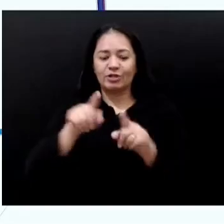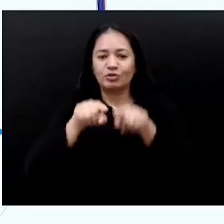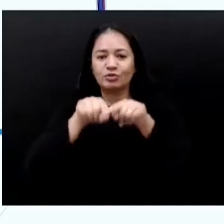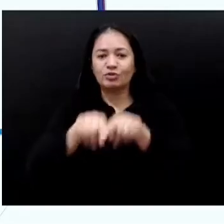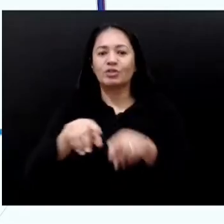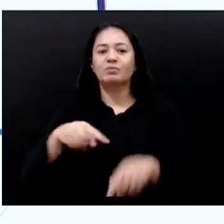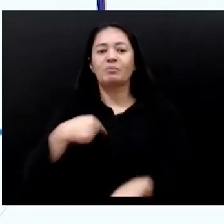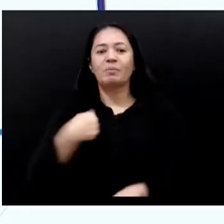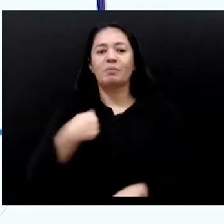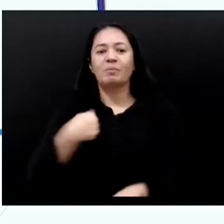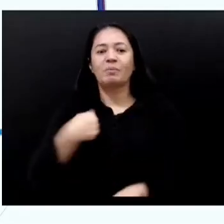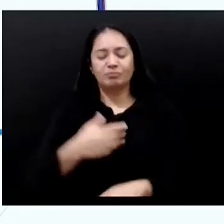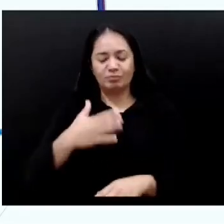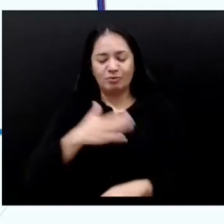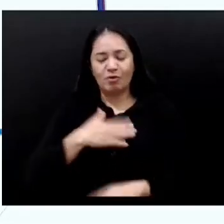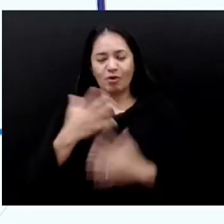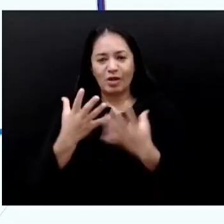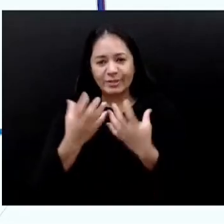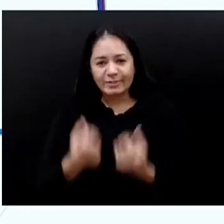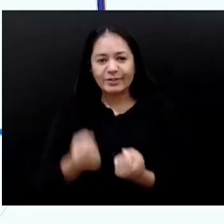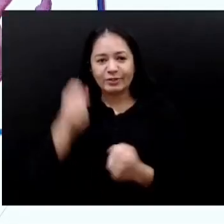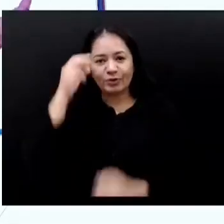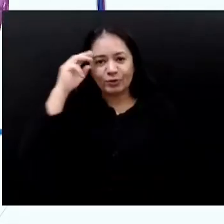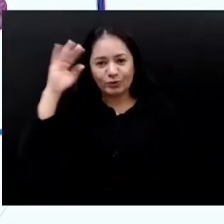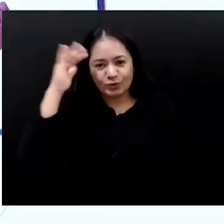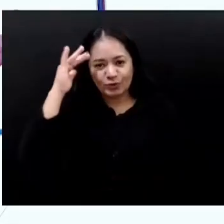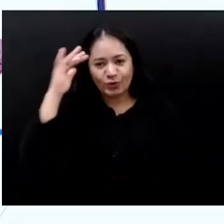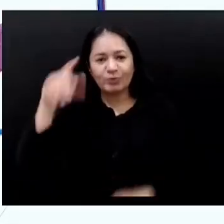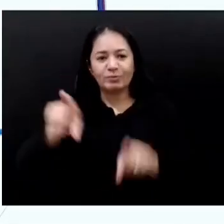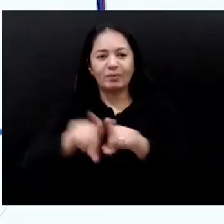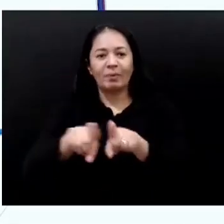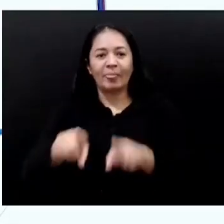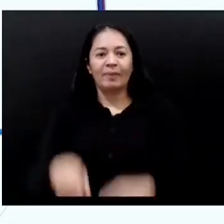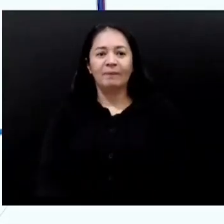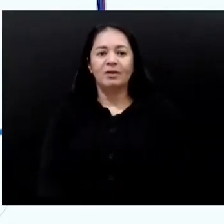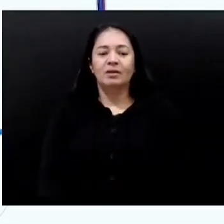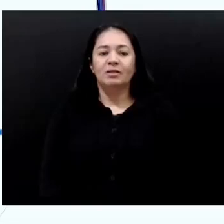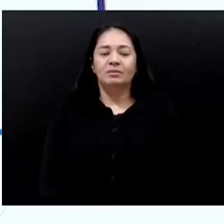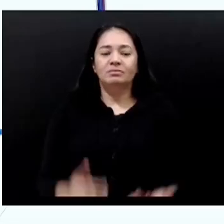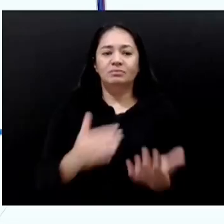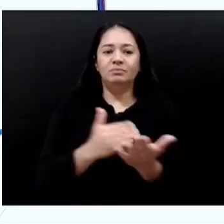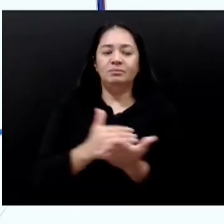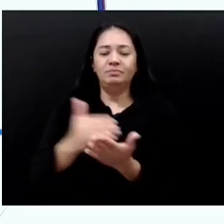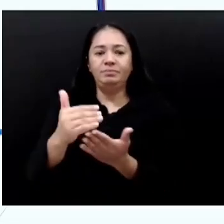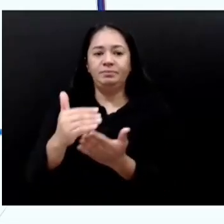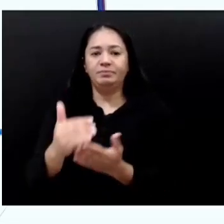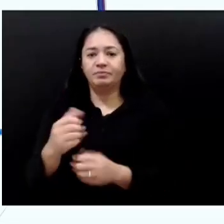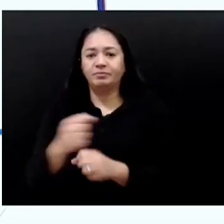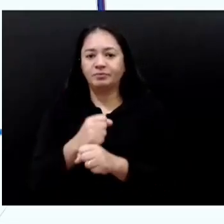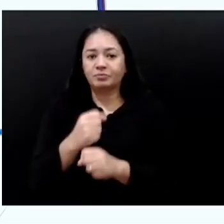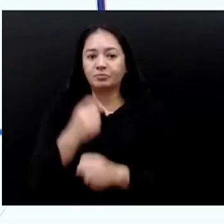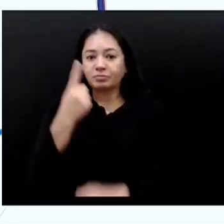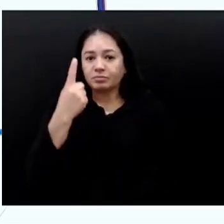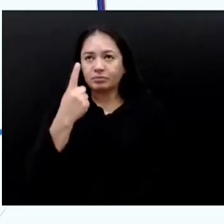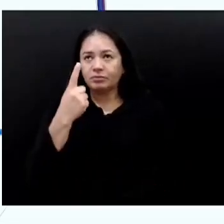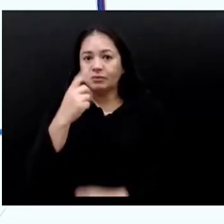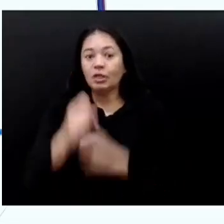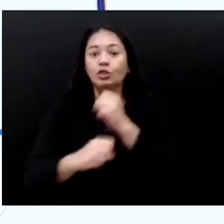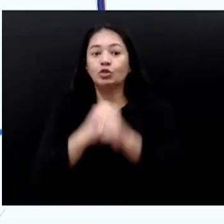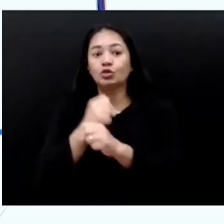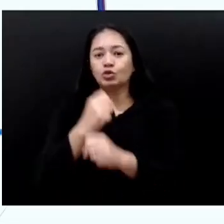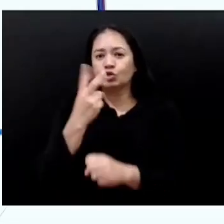como próprio. E logo no início, né, no primeiro ano, na verdade no segundo ano, logo em